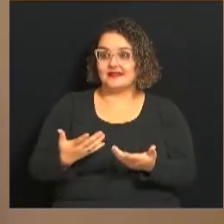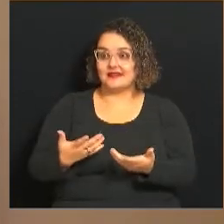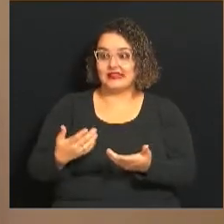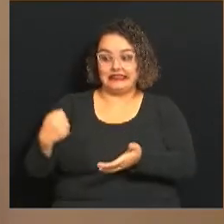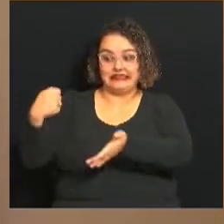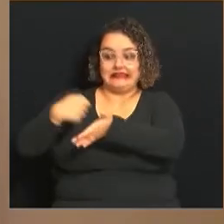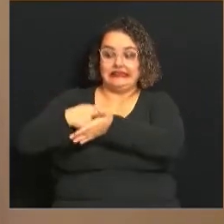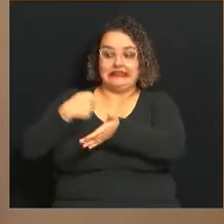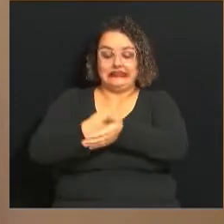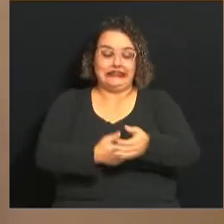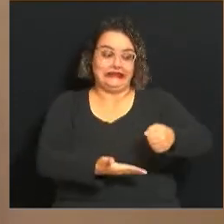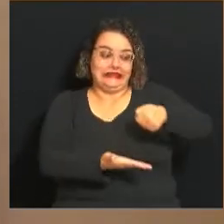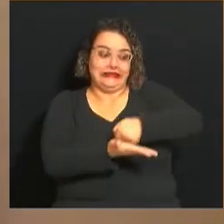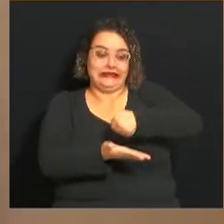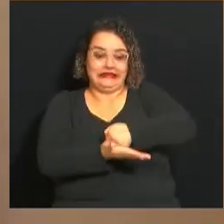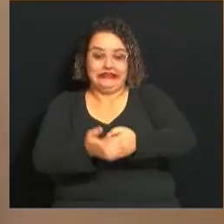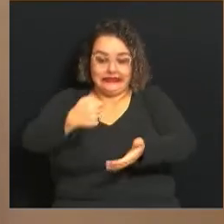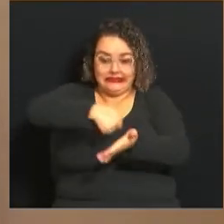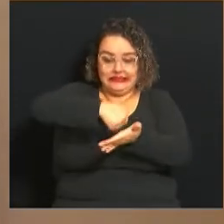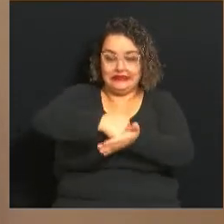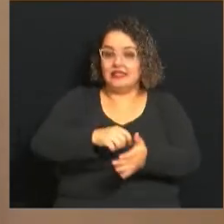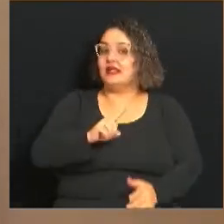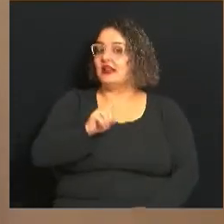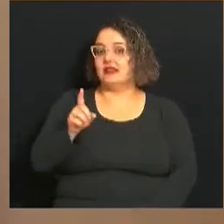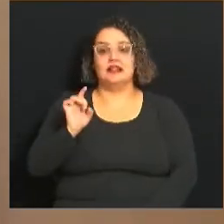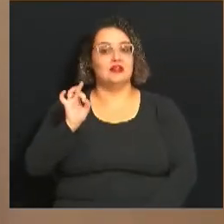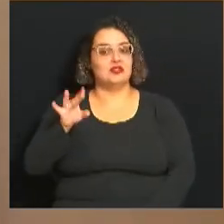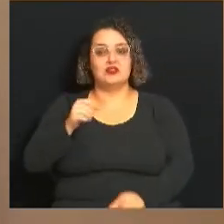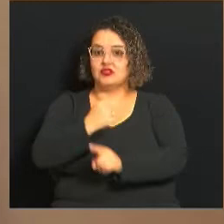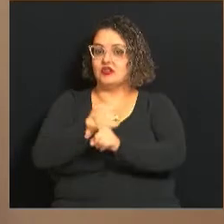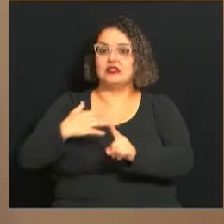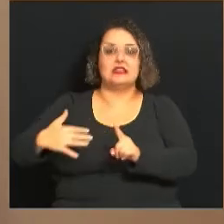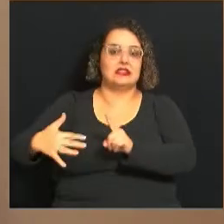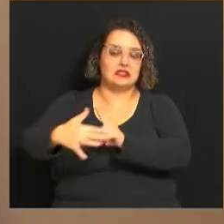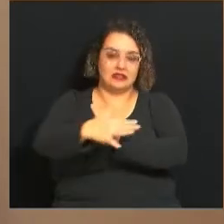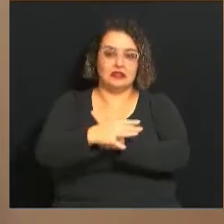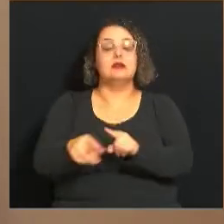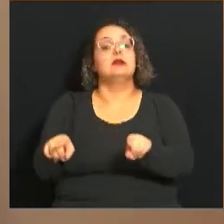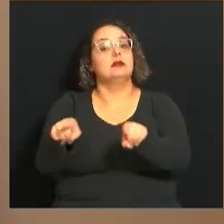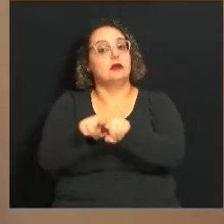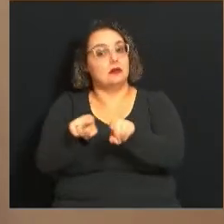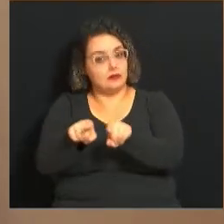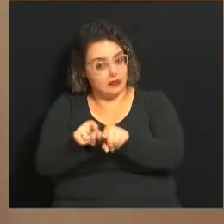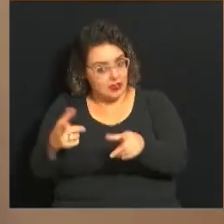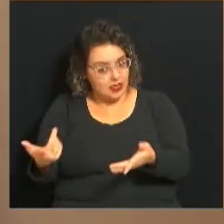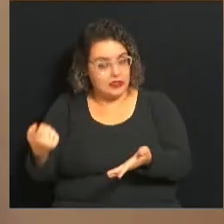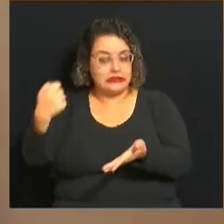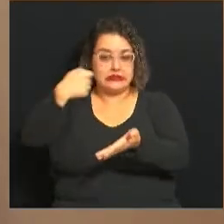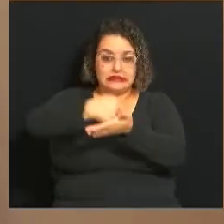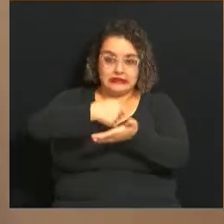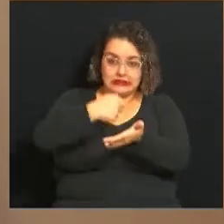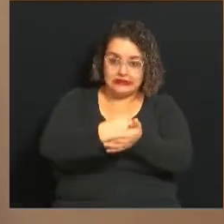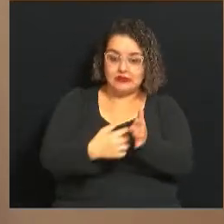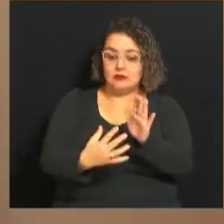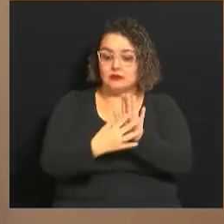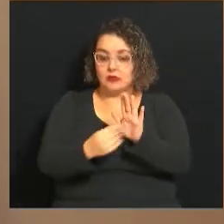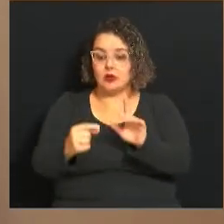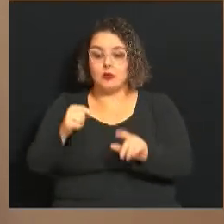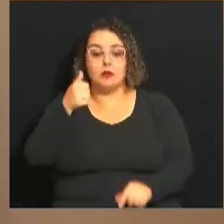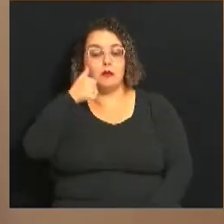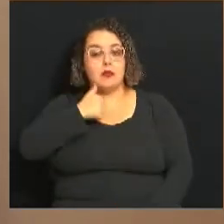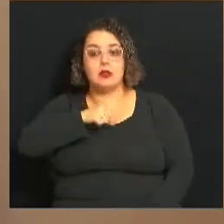lados, Gabriel, não é uma pressão apenas da sociedade, também da sociedade, com esse modelo de uma maternidade real,